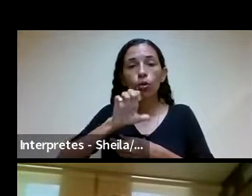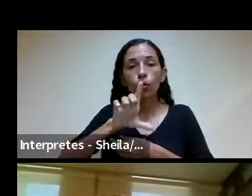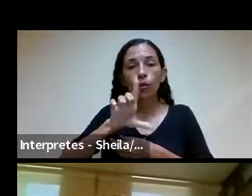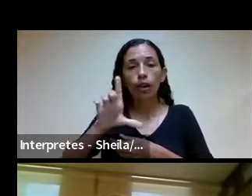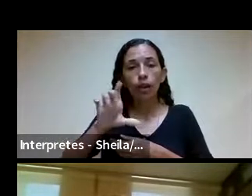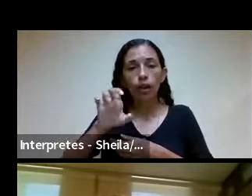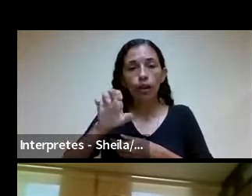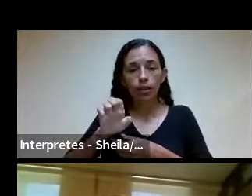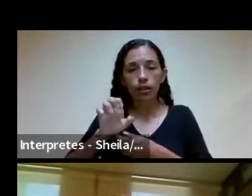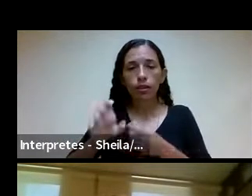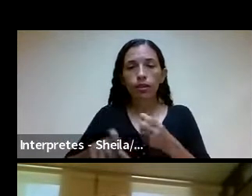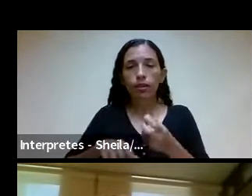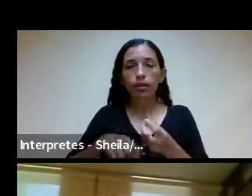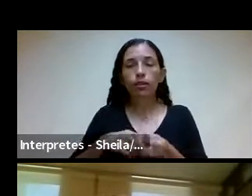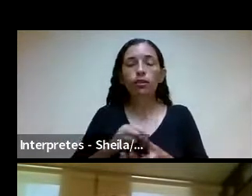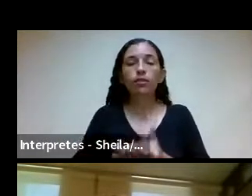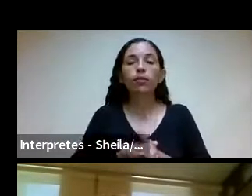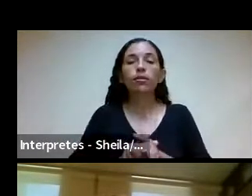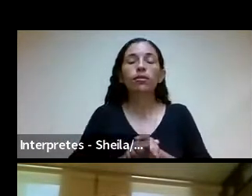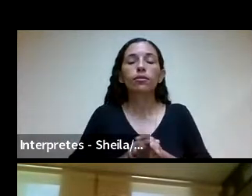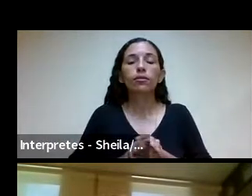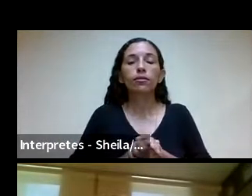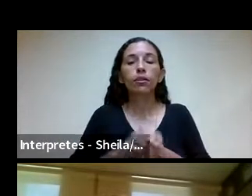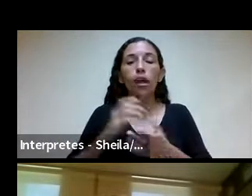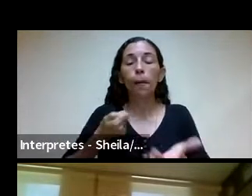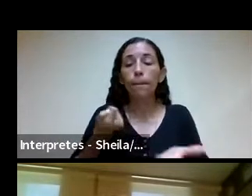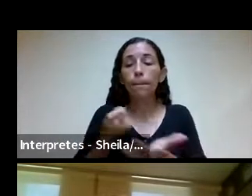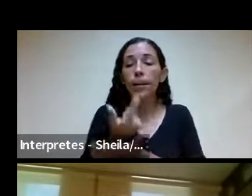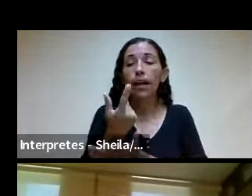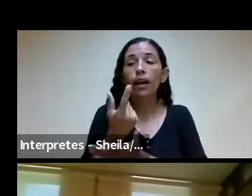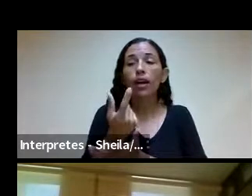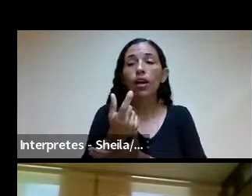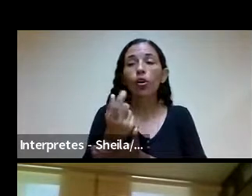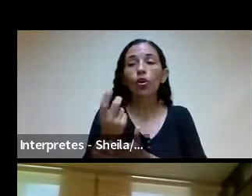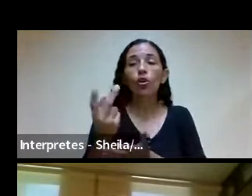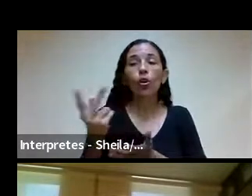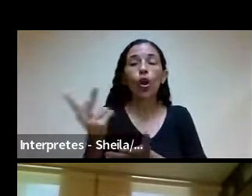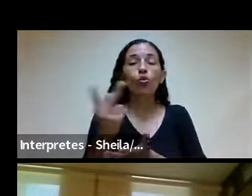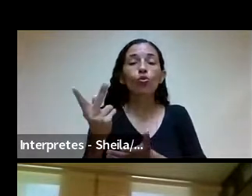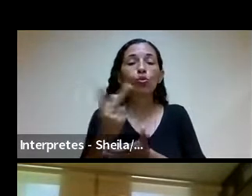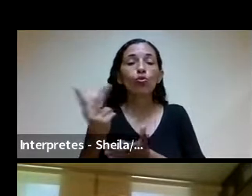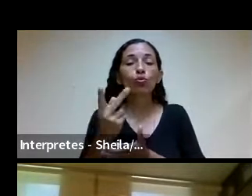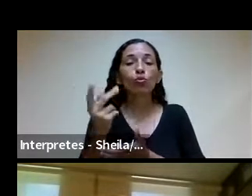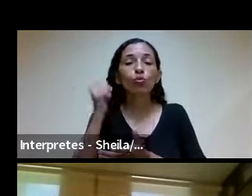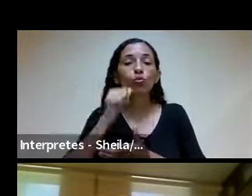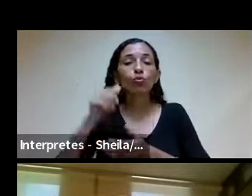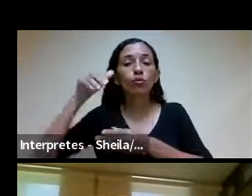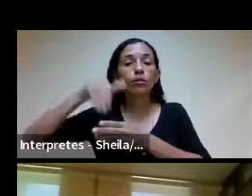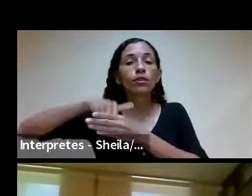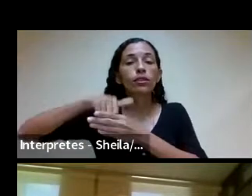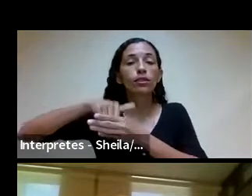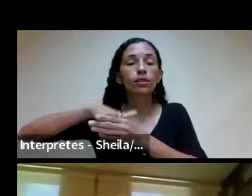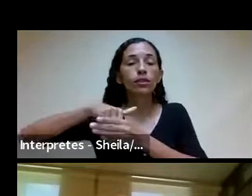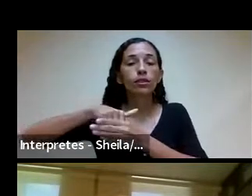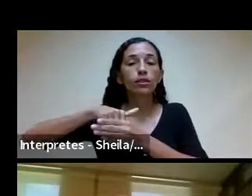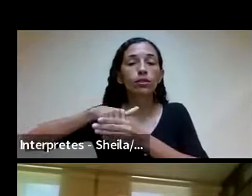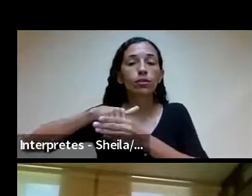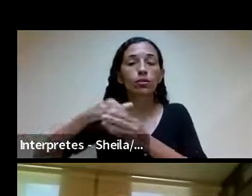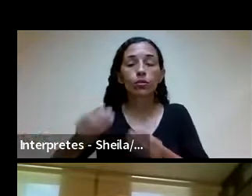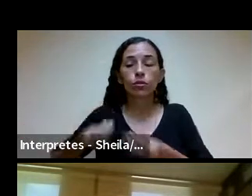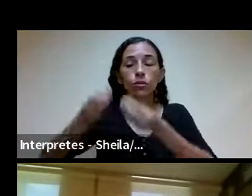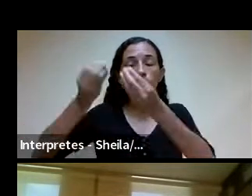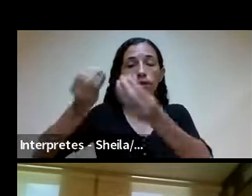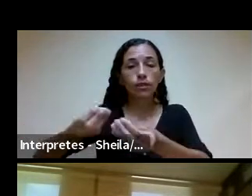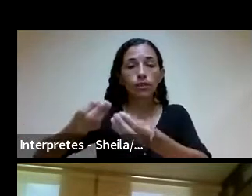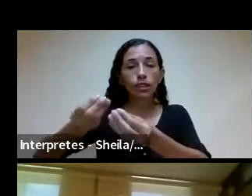Edna Inácio Gomes e Rita de Cássia Fonseca, no interior de um veículo, com o fim de cooptar-lhes os votos em